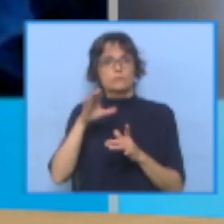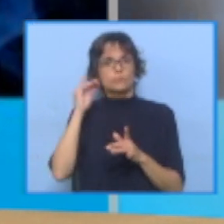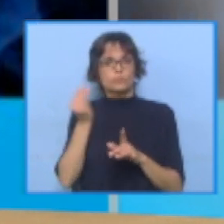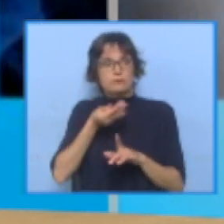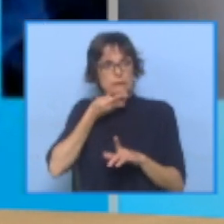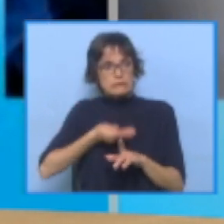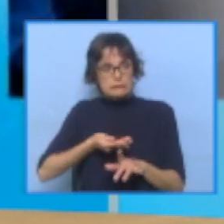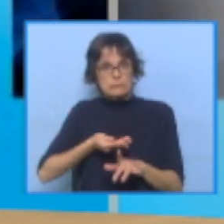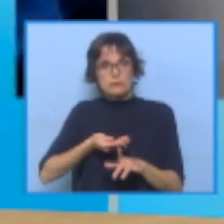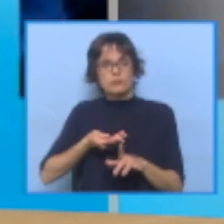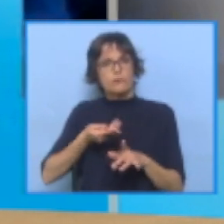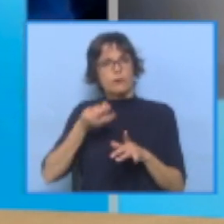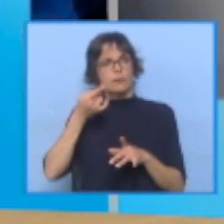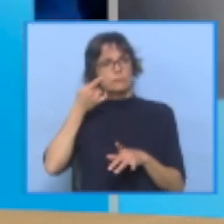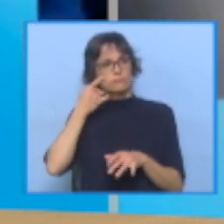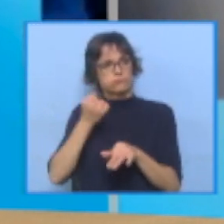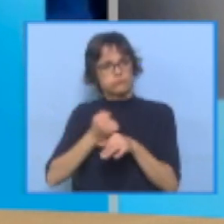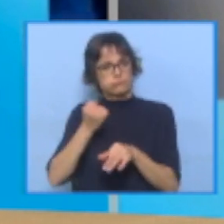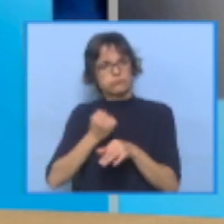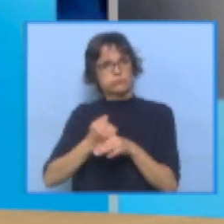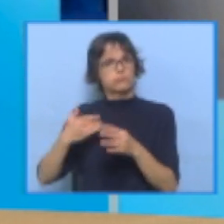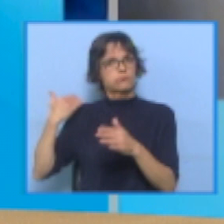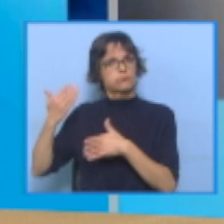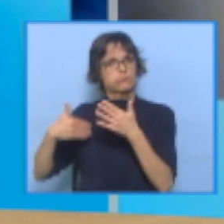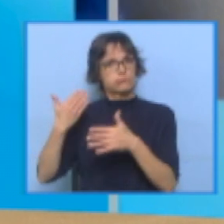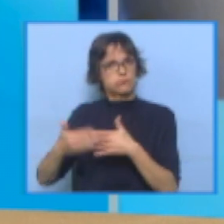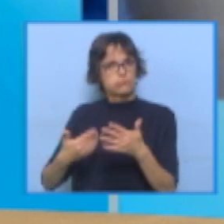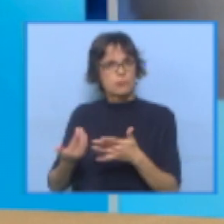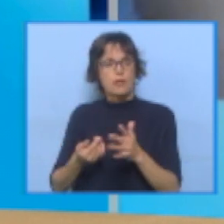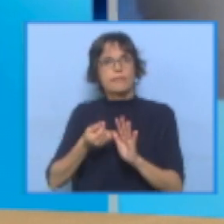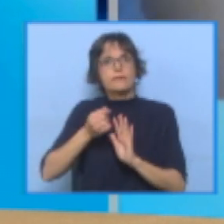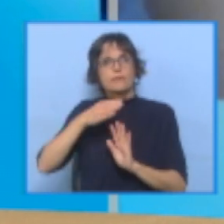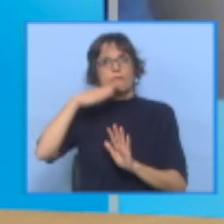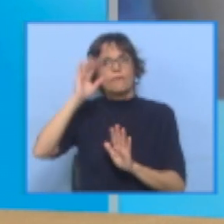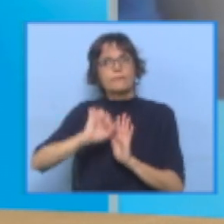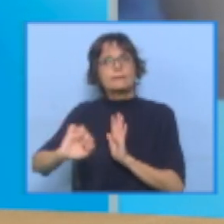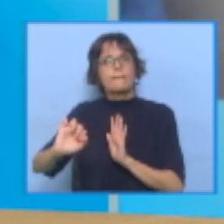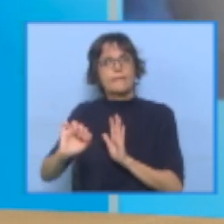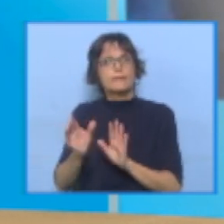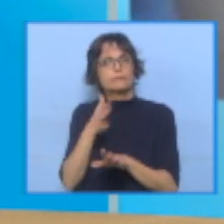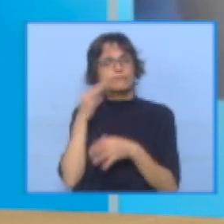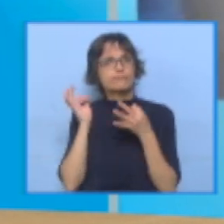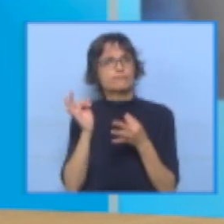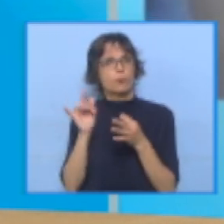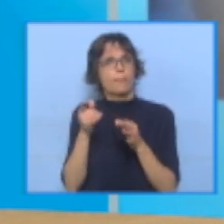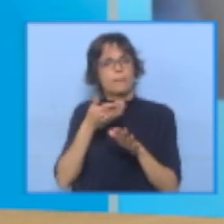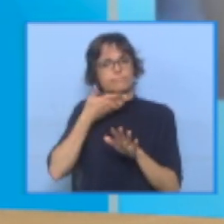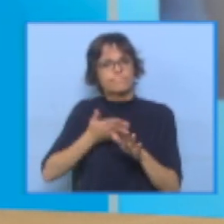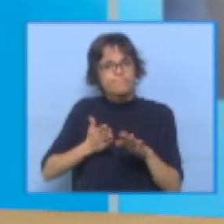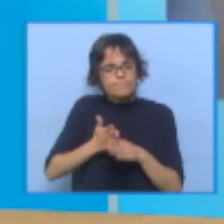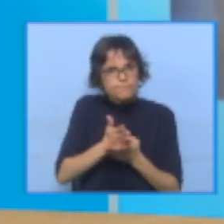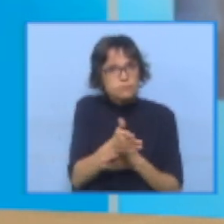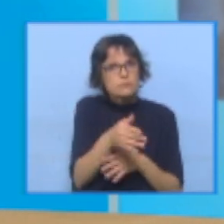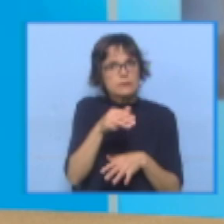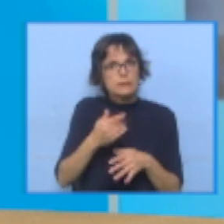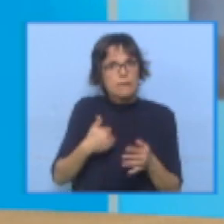na idade madura, ainda não são suficientemente idosos para já estarem, digamos, do ponto de vista da empresa, naquela